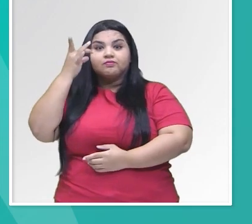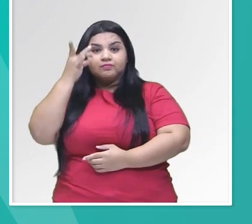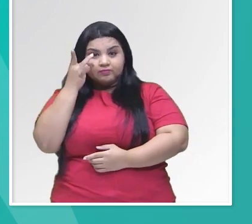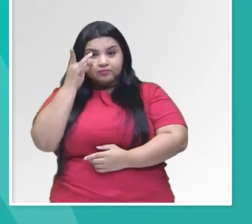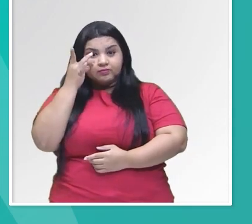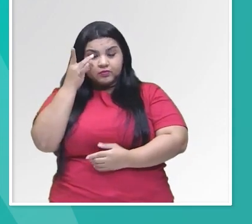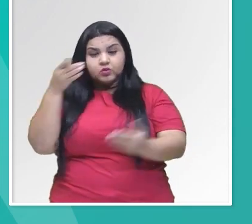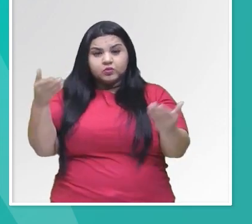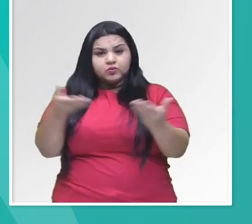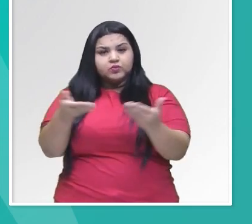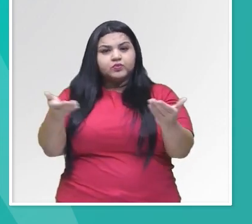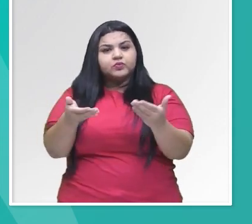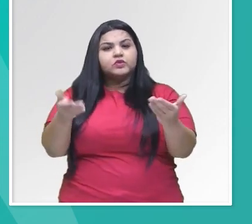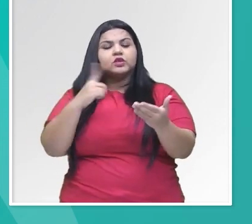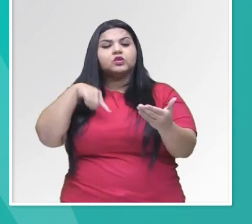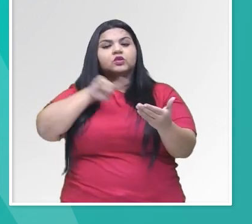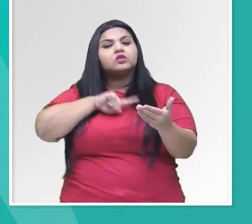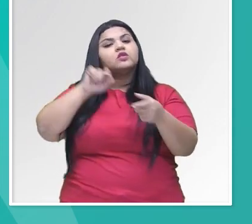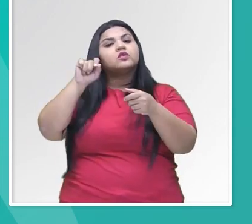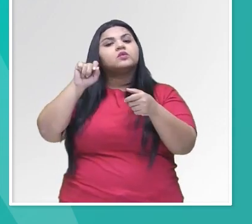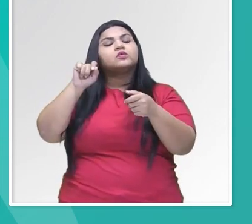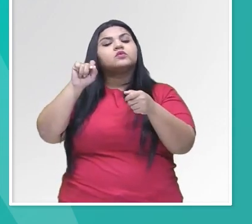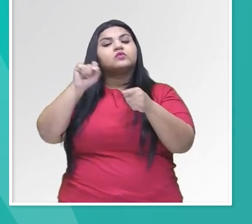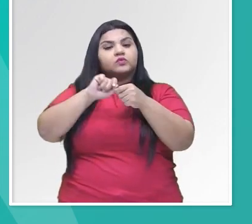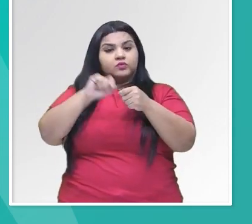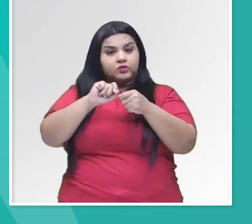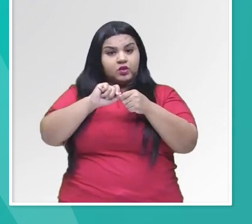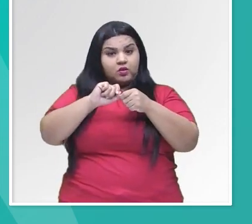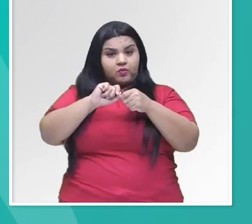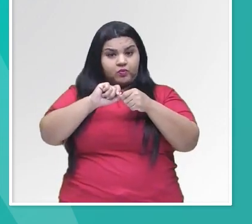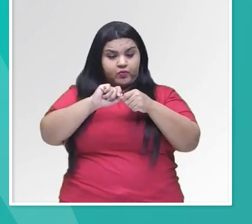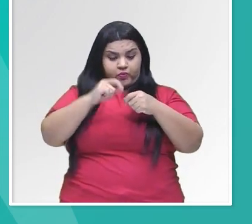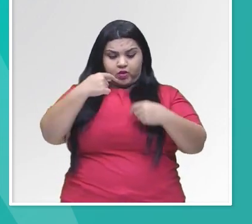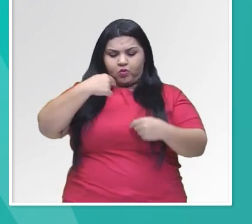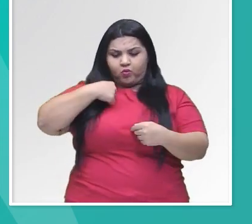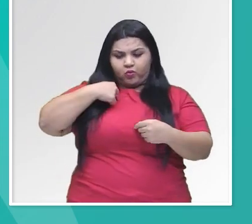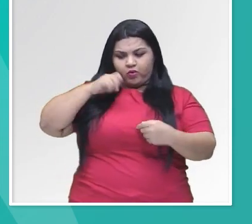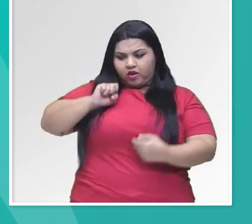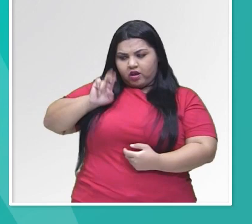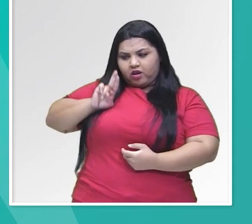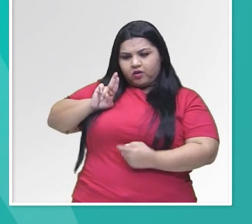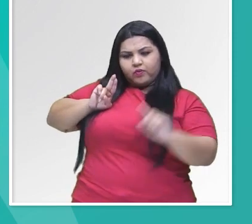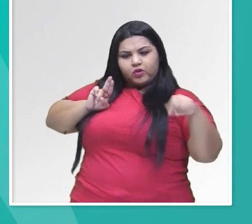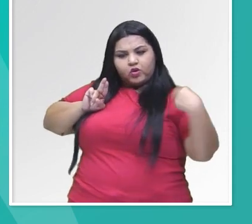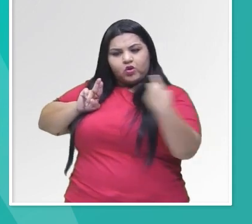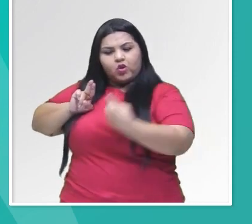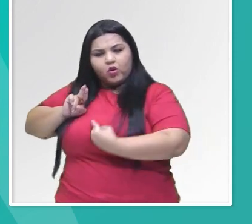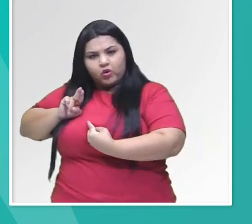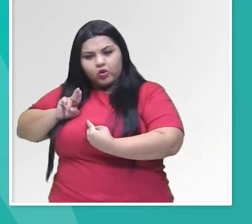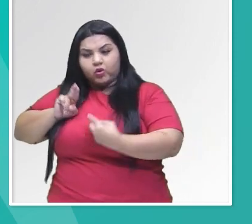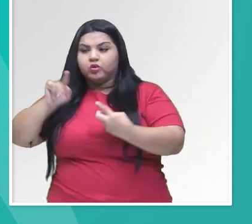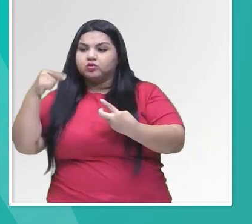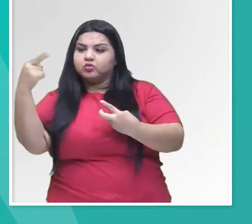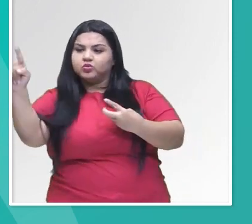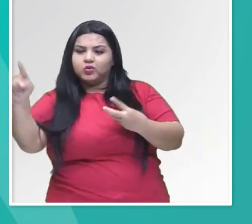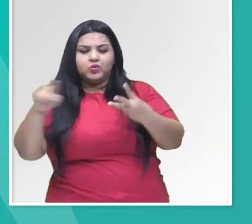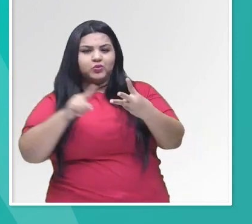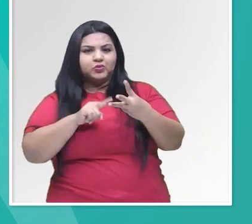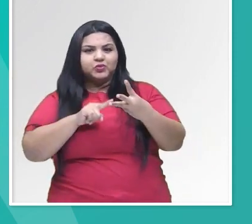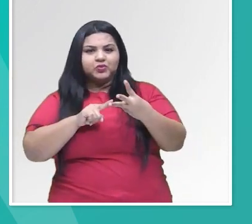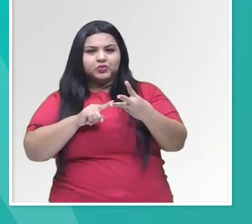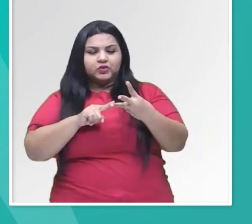presenciais, hoje nós iremos trabalhar o eu, nós e o outro,